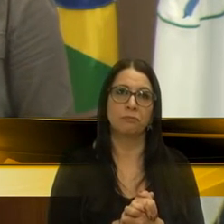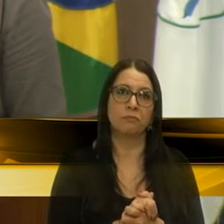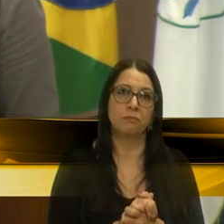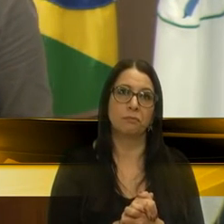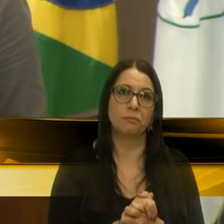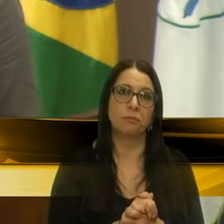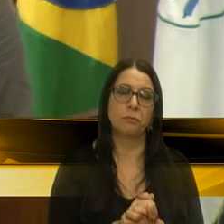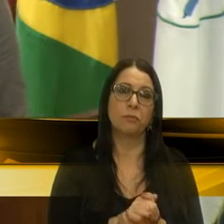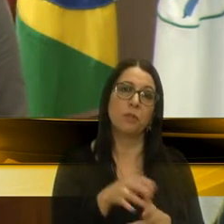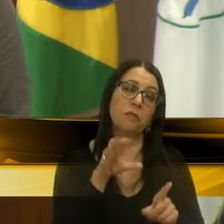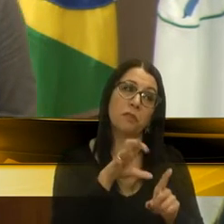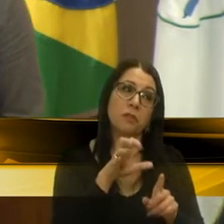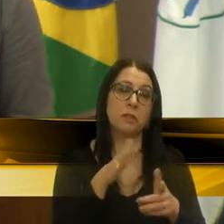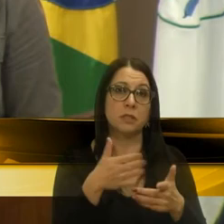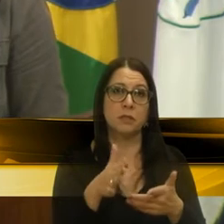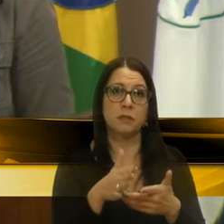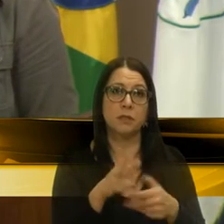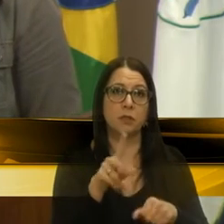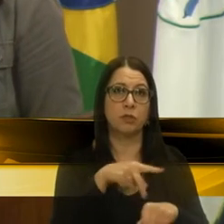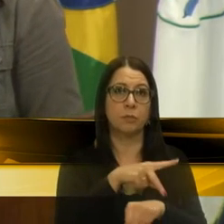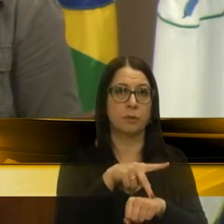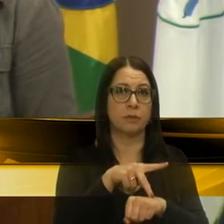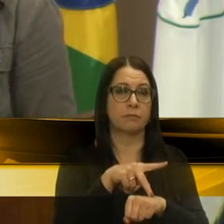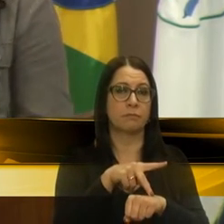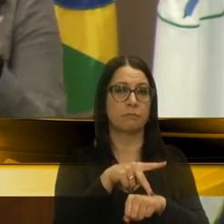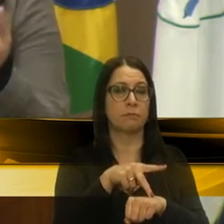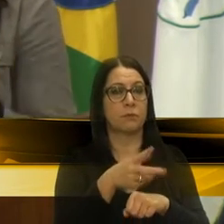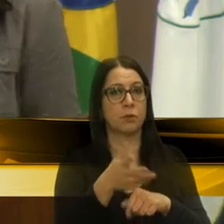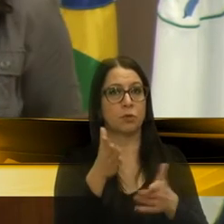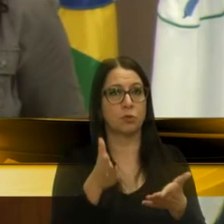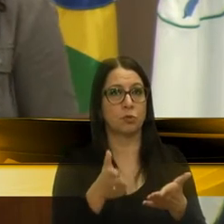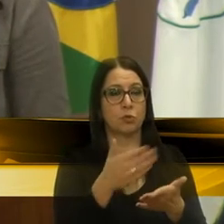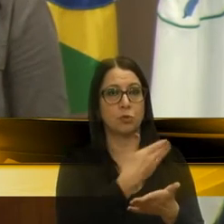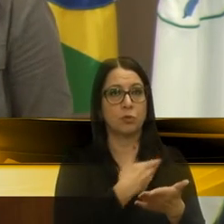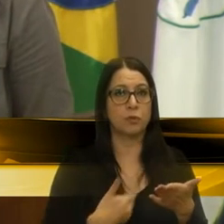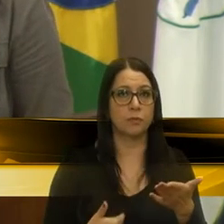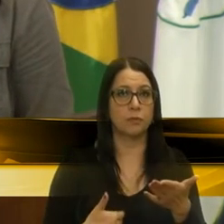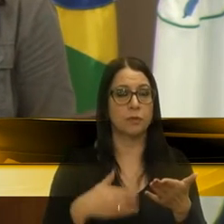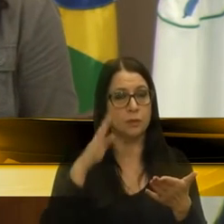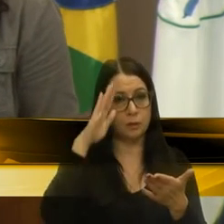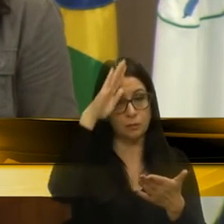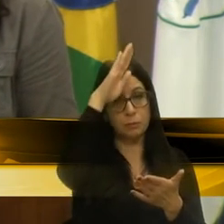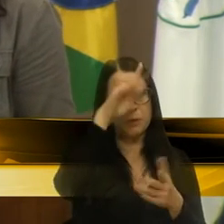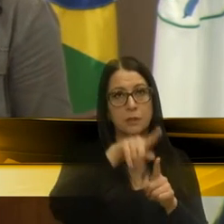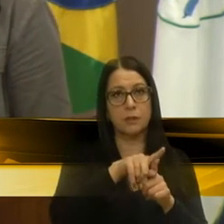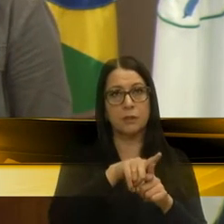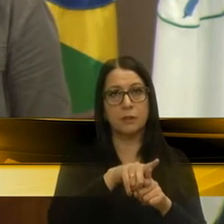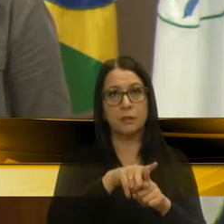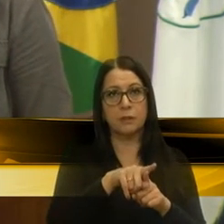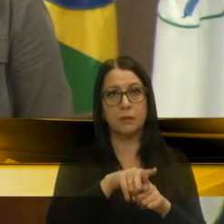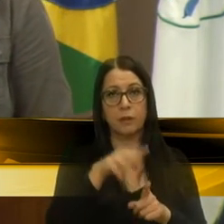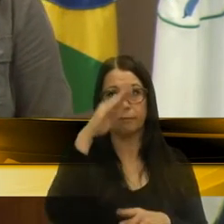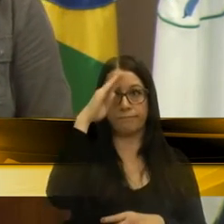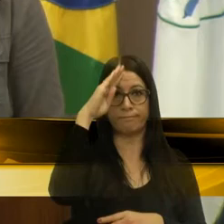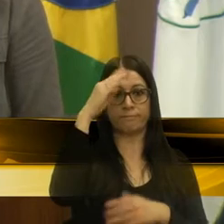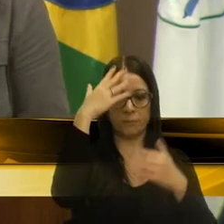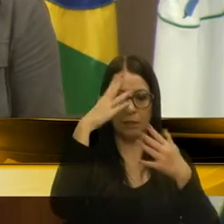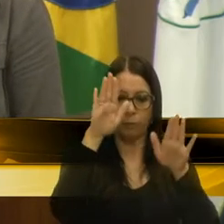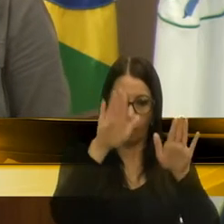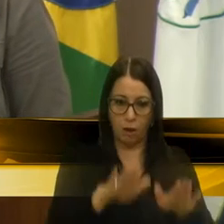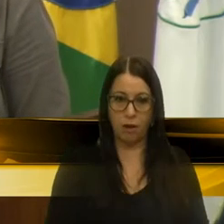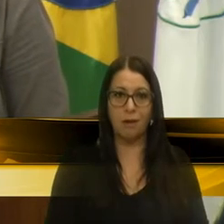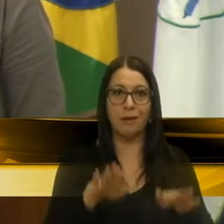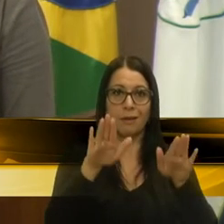algumas outras influências, talvez até de países que hoje o governo Bolsonaro vai bater continência. Não é à toa